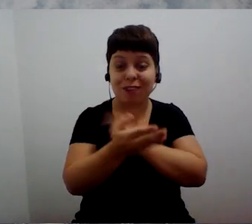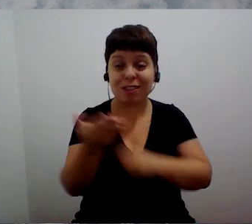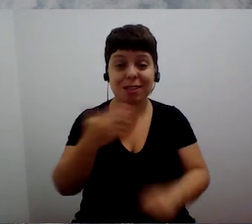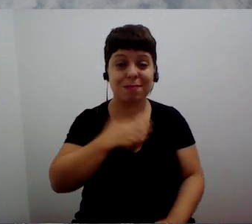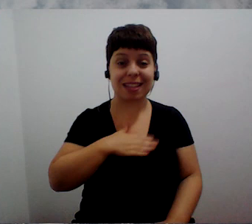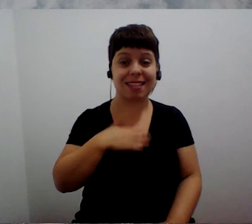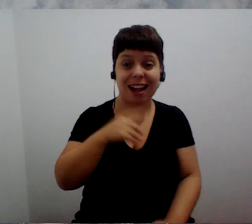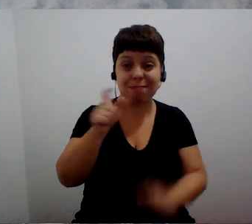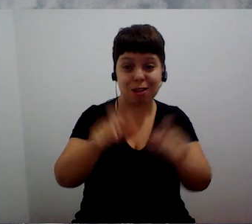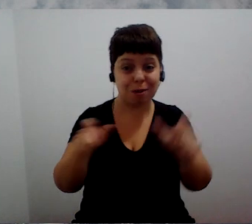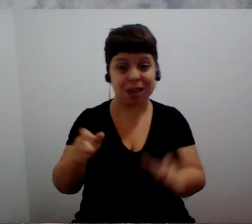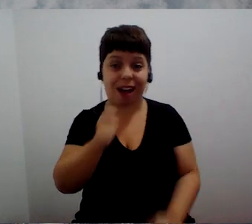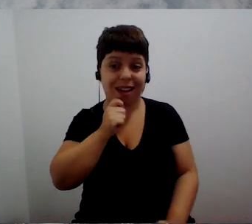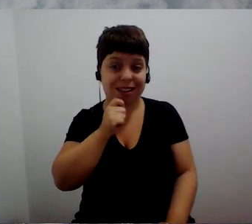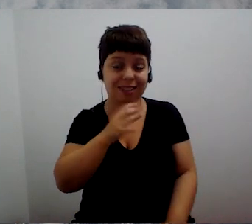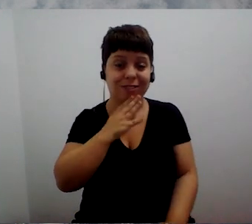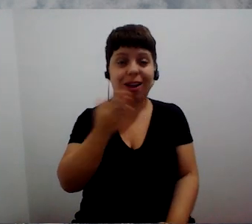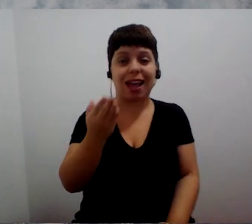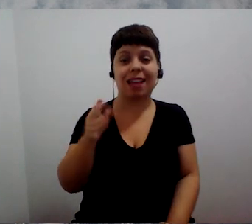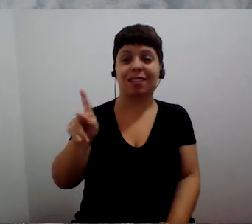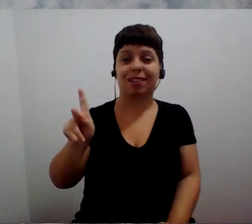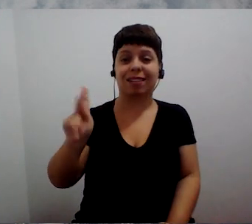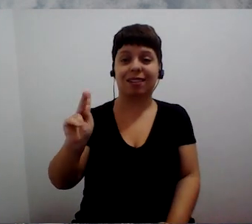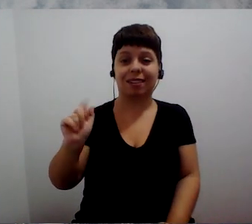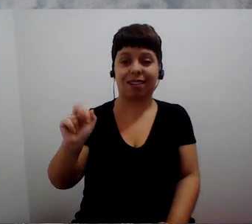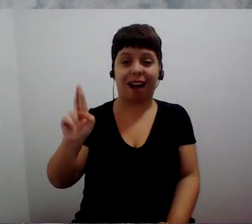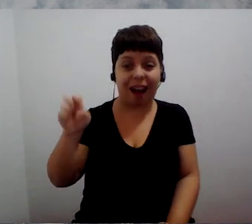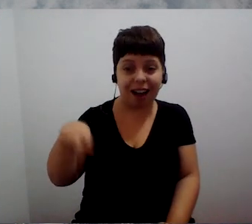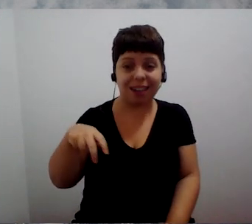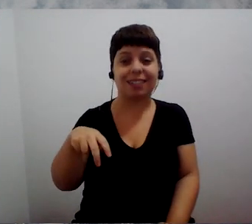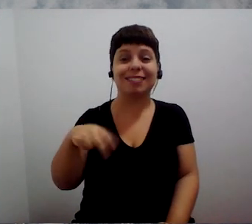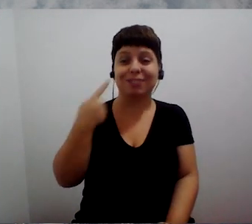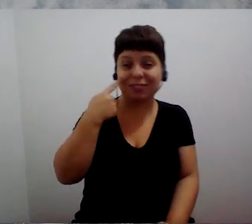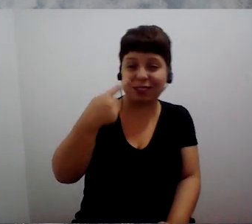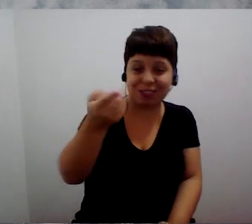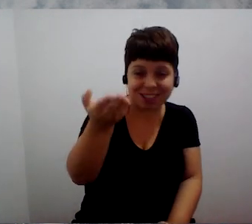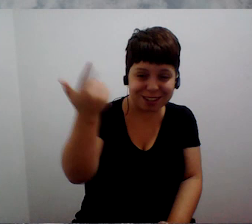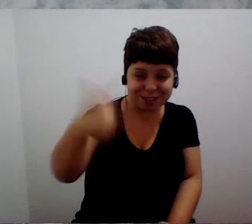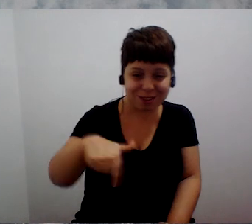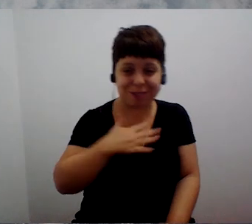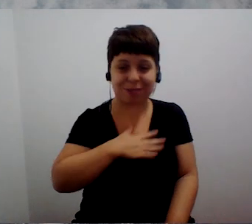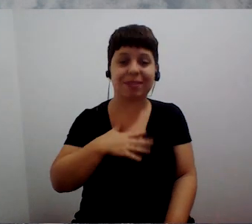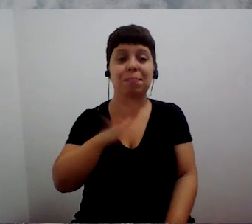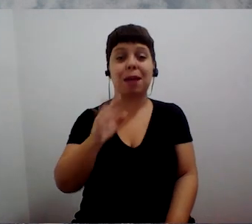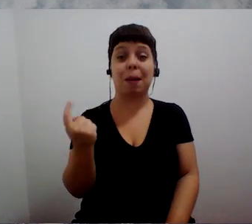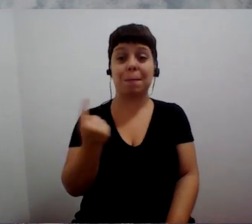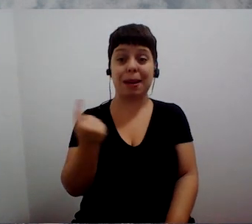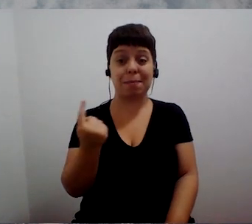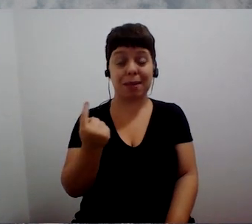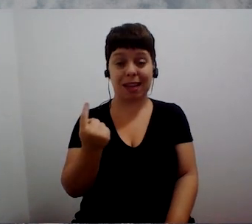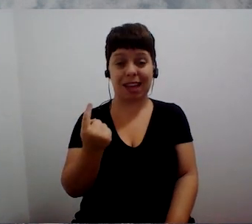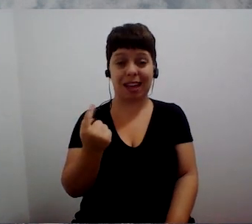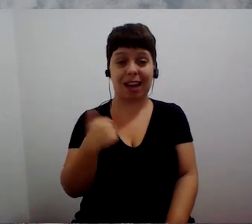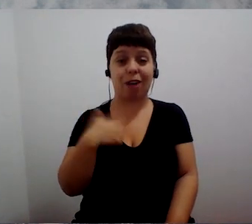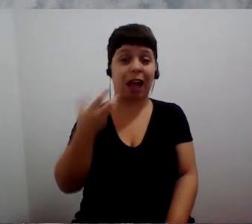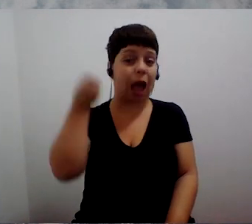don't know yet. And Kari, nice to be with you again. But first of all, I would like to make